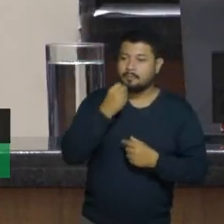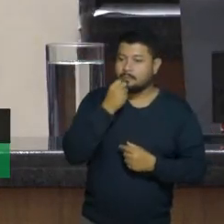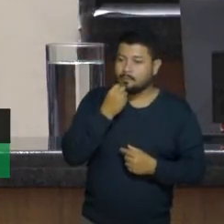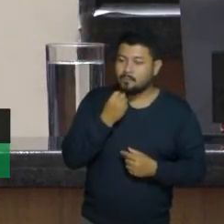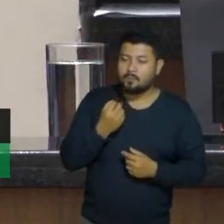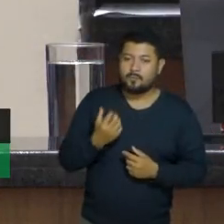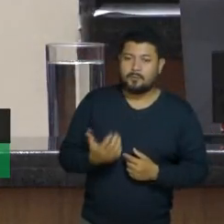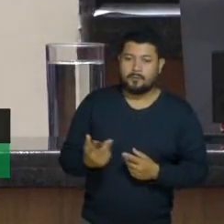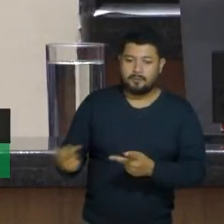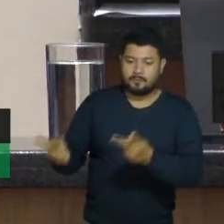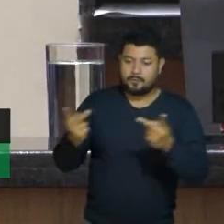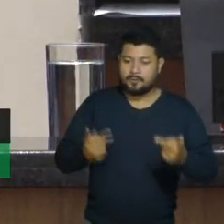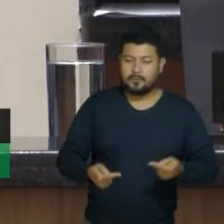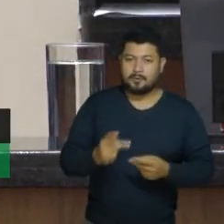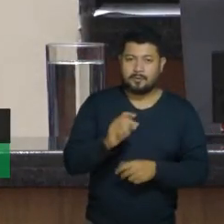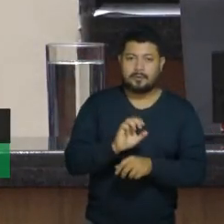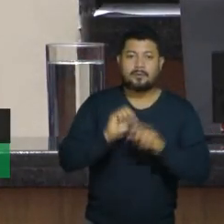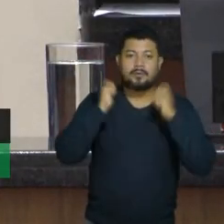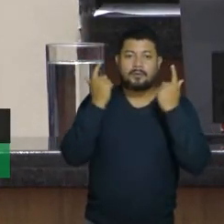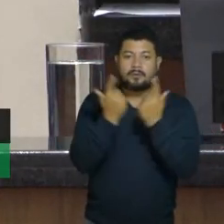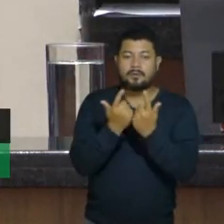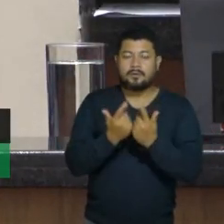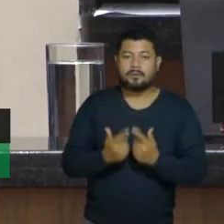horário destinado aos partidos políticos,